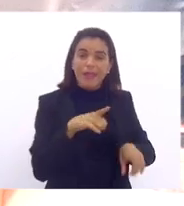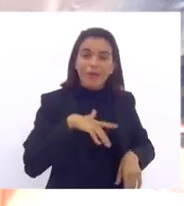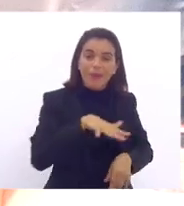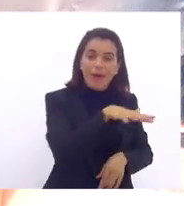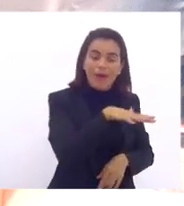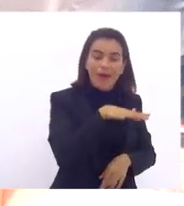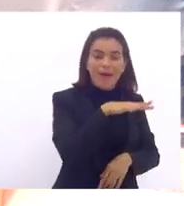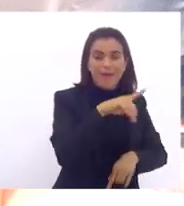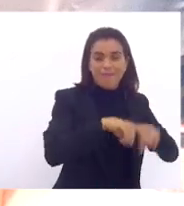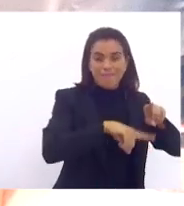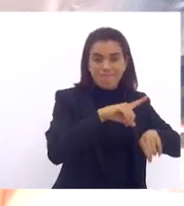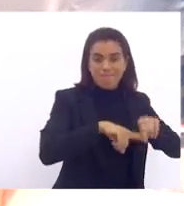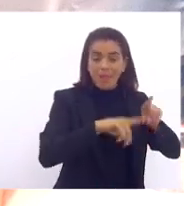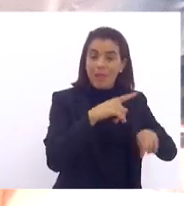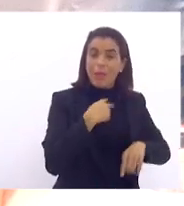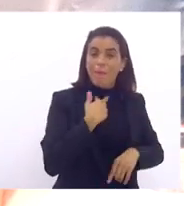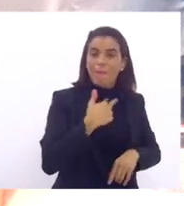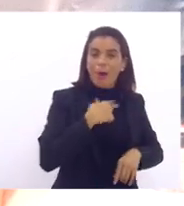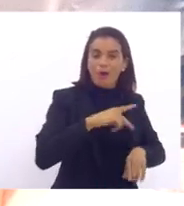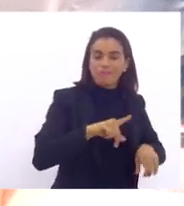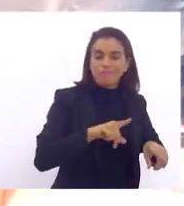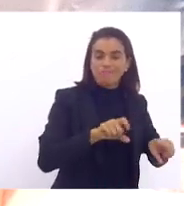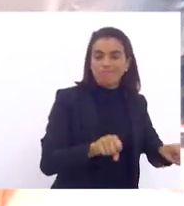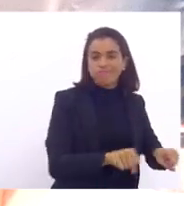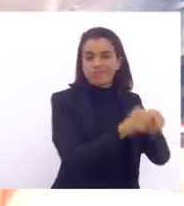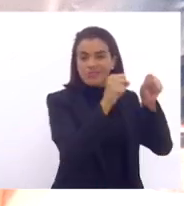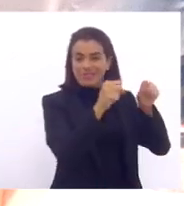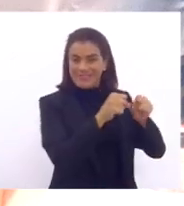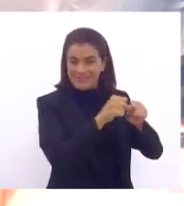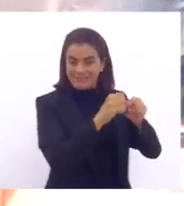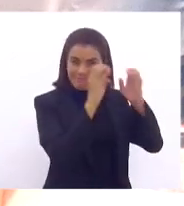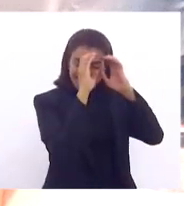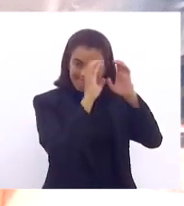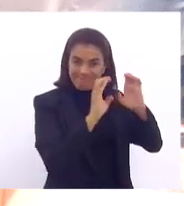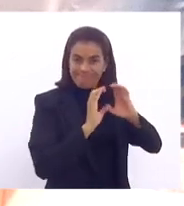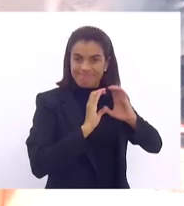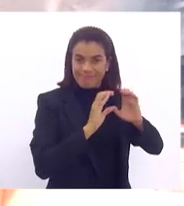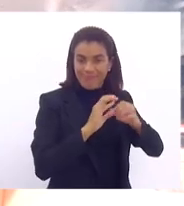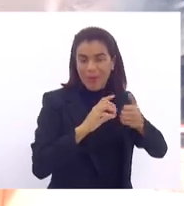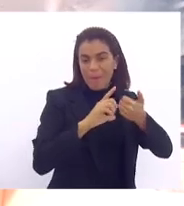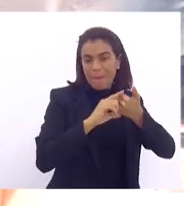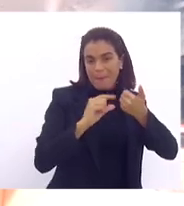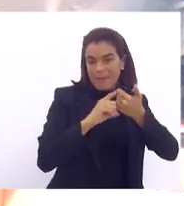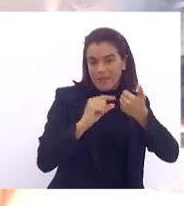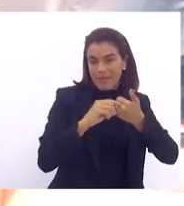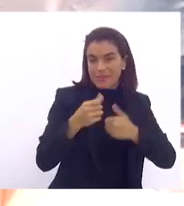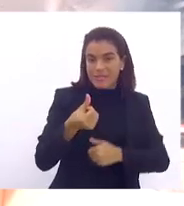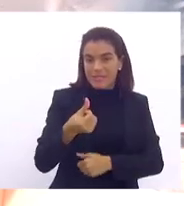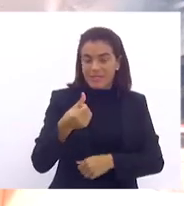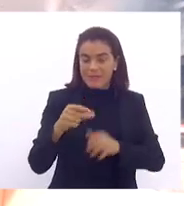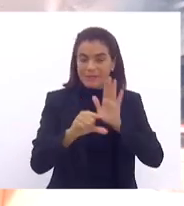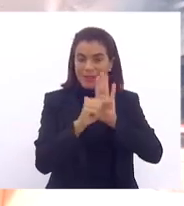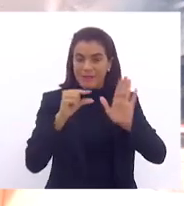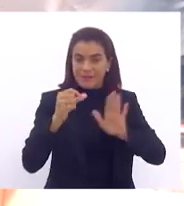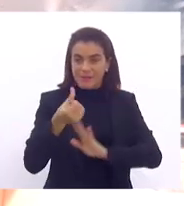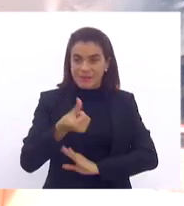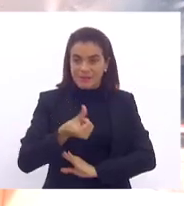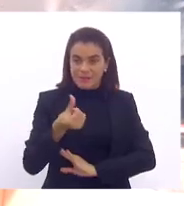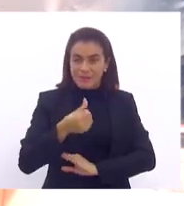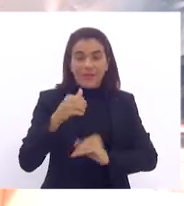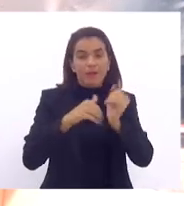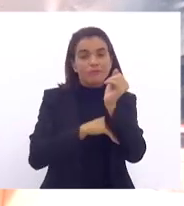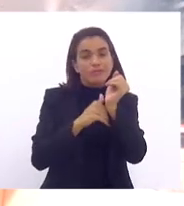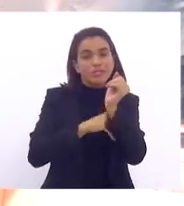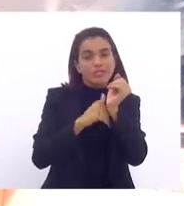material ou uma inviolabilidade que se extrai desse dispositivo do 53 parágrafo se que seria uma espécie de sigilo de